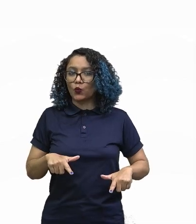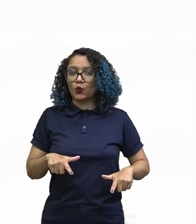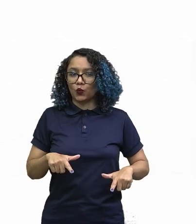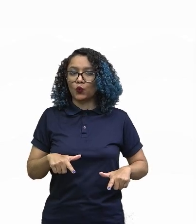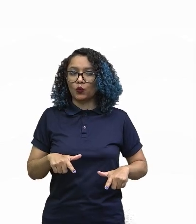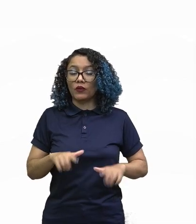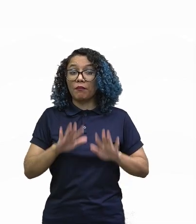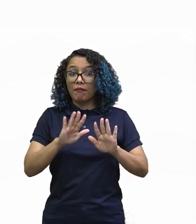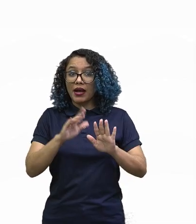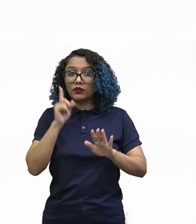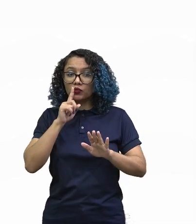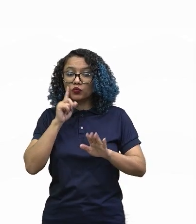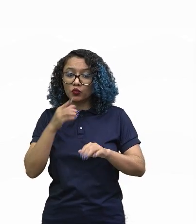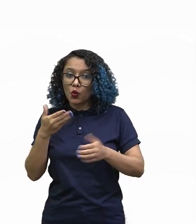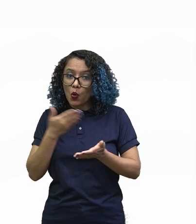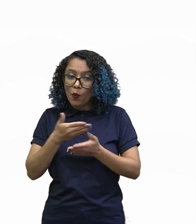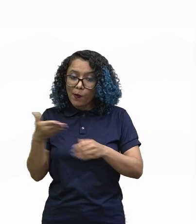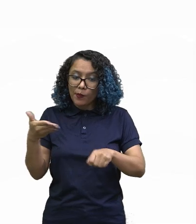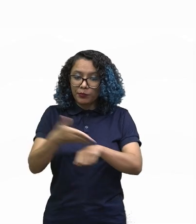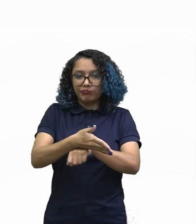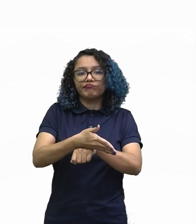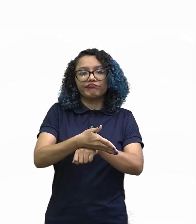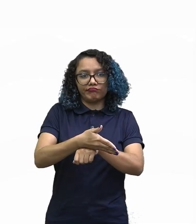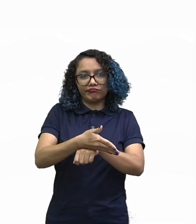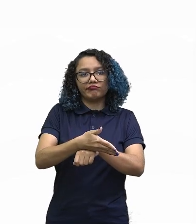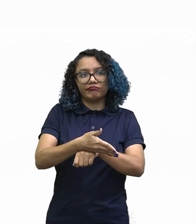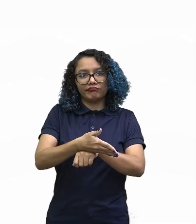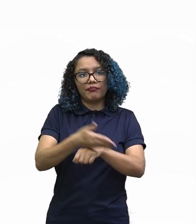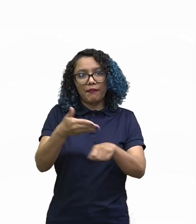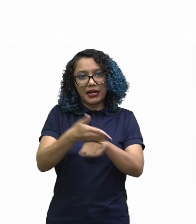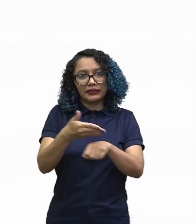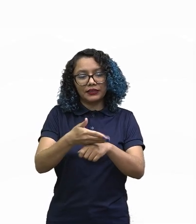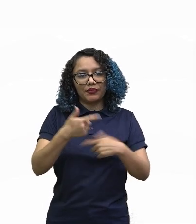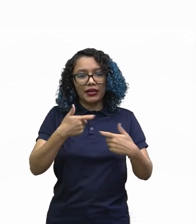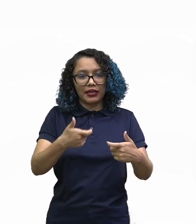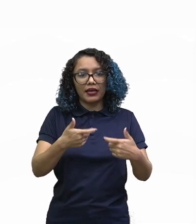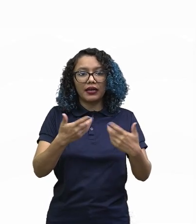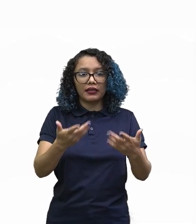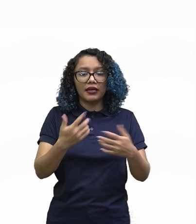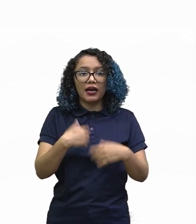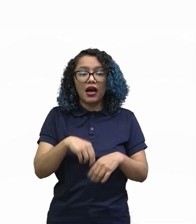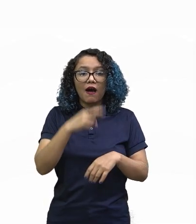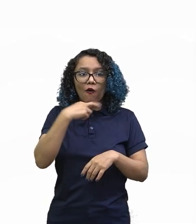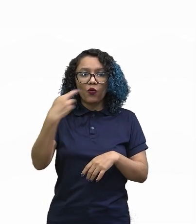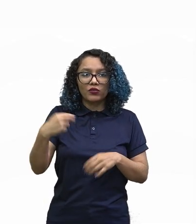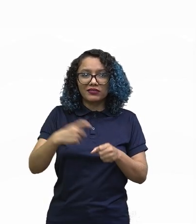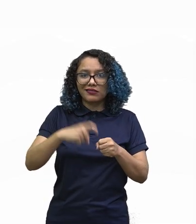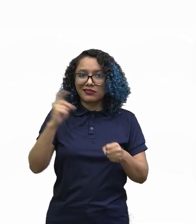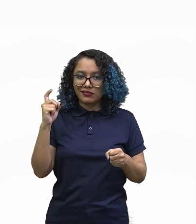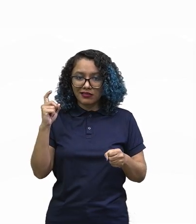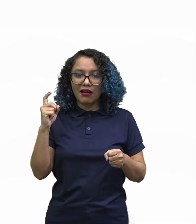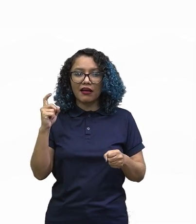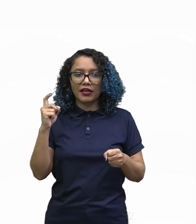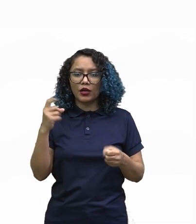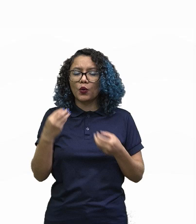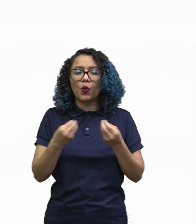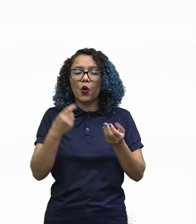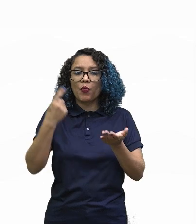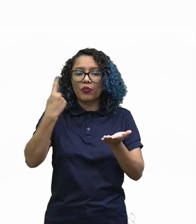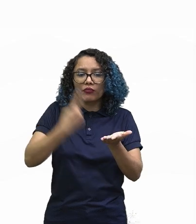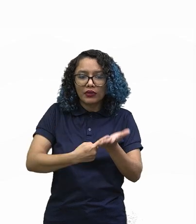com a entrada dos Estados Unidos, nós temos também a saída da Rússia através do Tratado